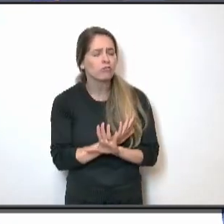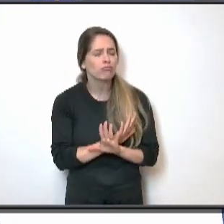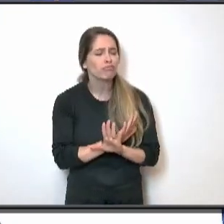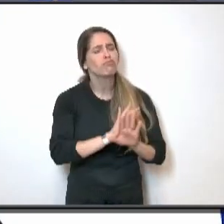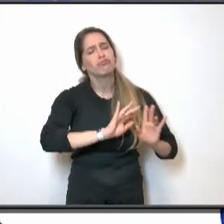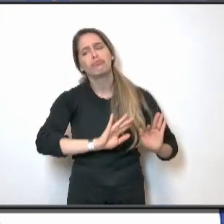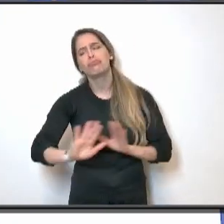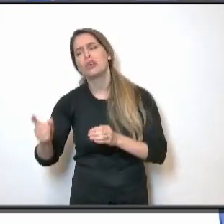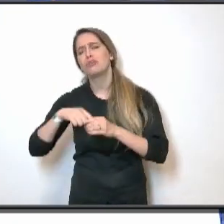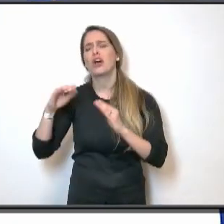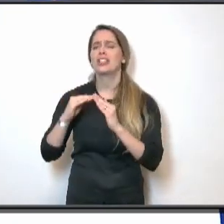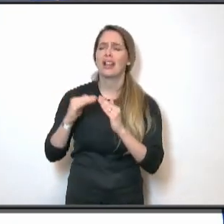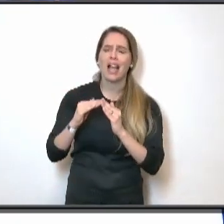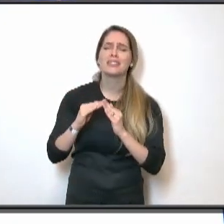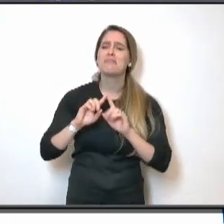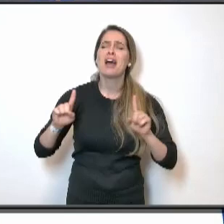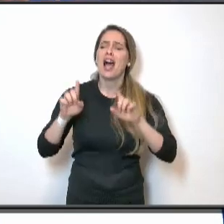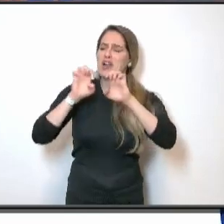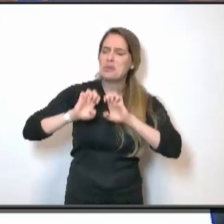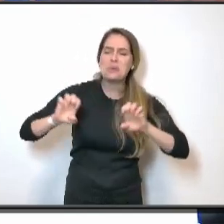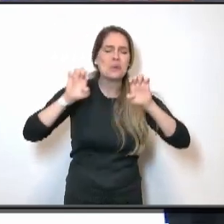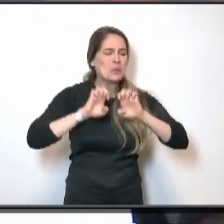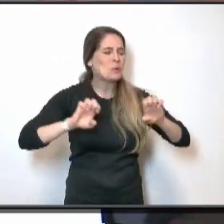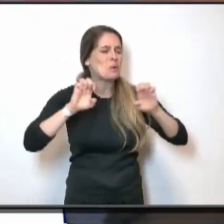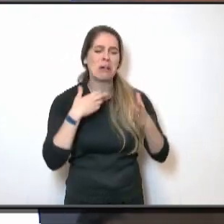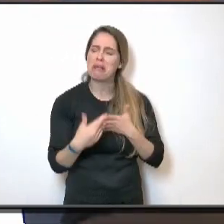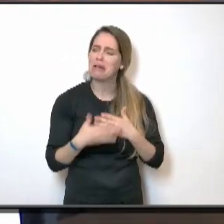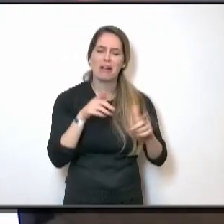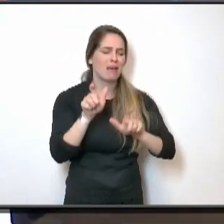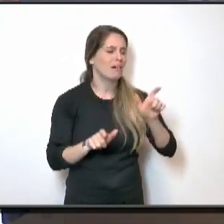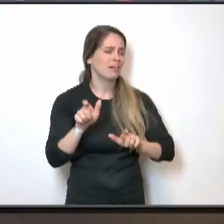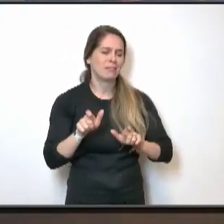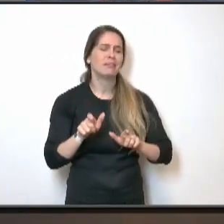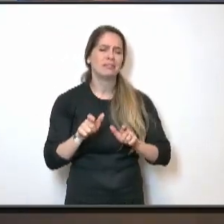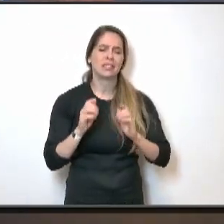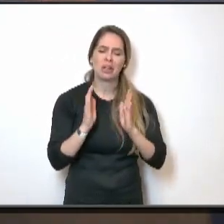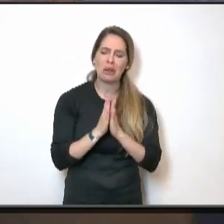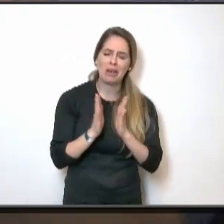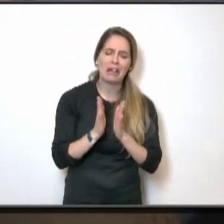saiam daqui falando de Jesus para todo aquele que estiver na frente. E que o Senhor traga restauração nos